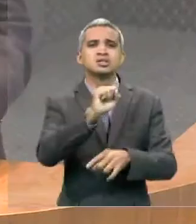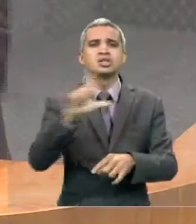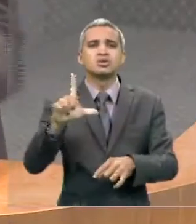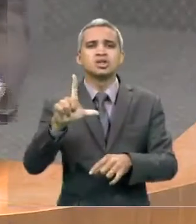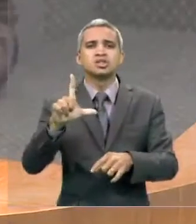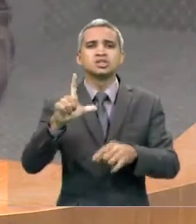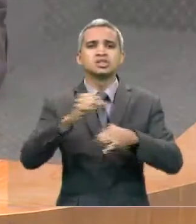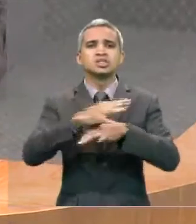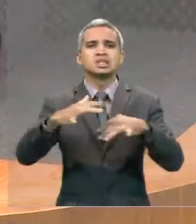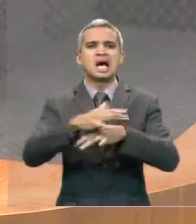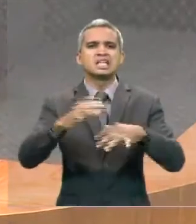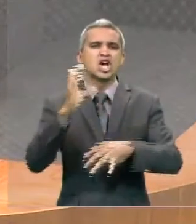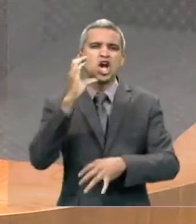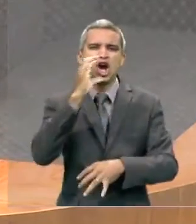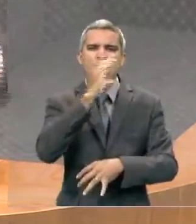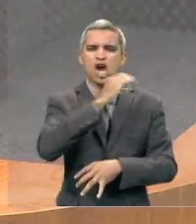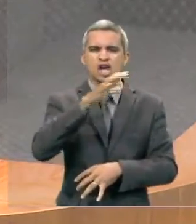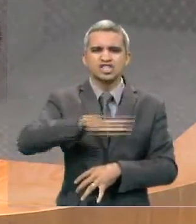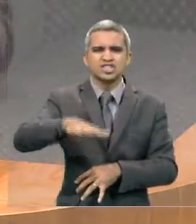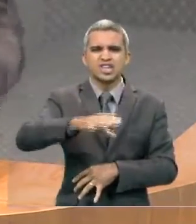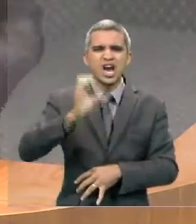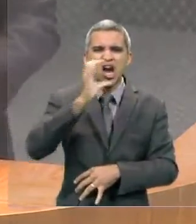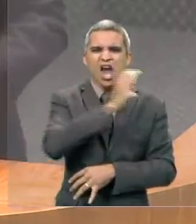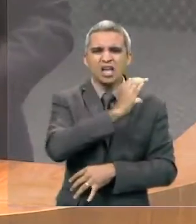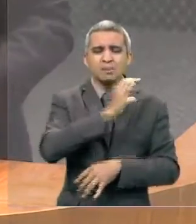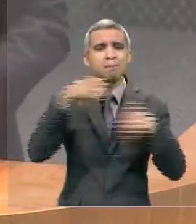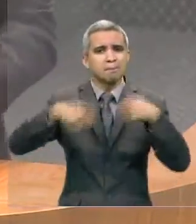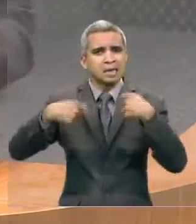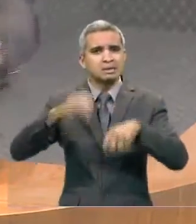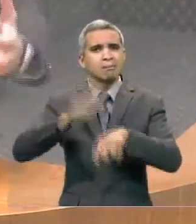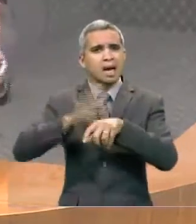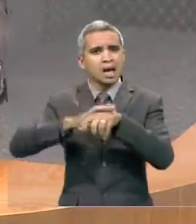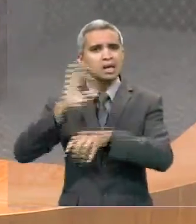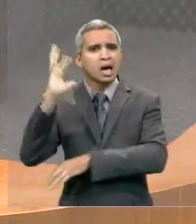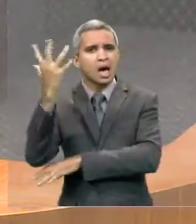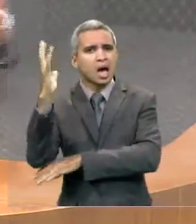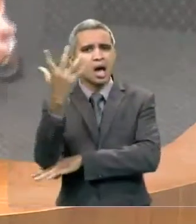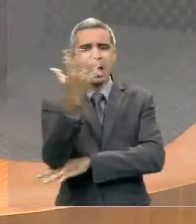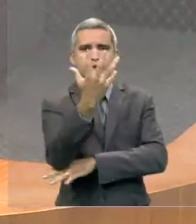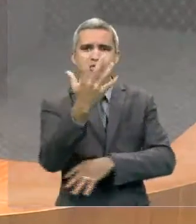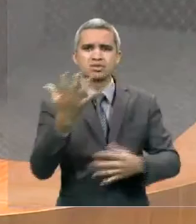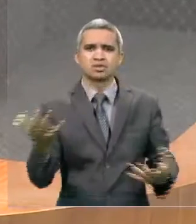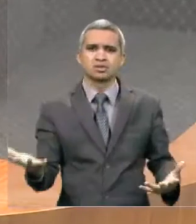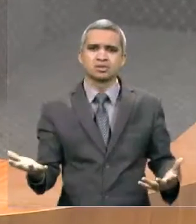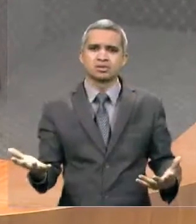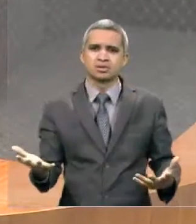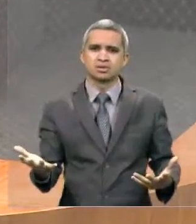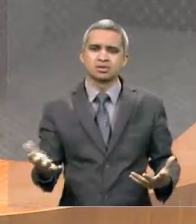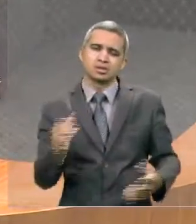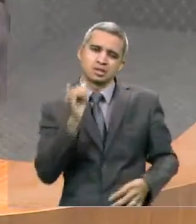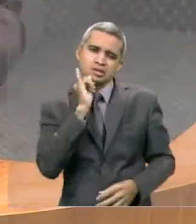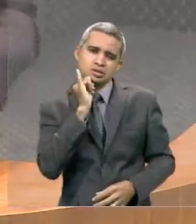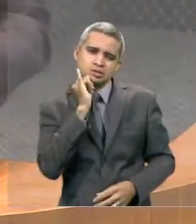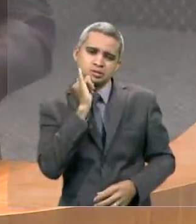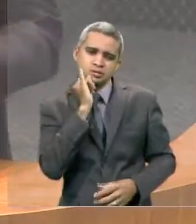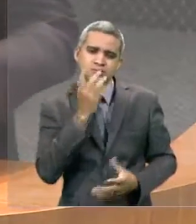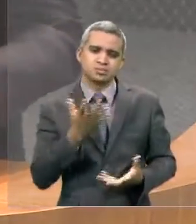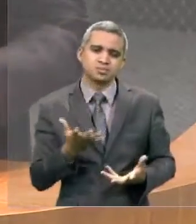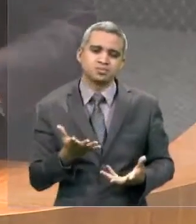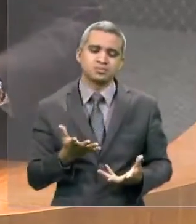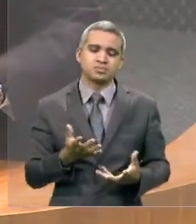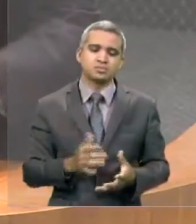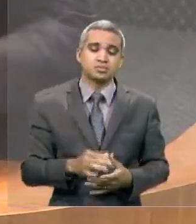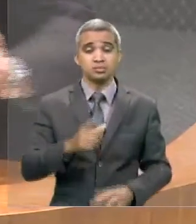tem muita árvore? Nós queremos ouvir dos nossos pré-candidatos. Olha, por exemplo, tem um pré-candidato, uma